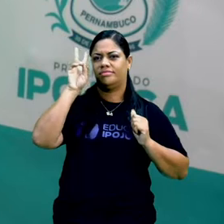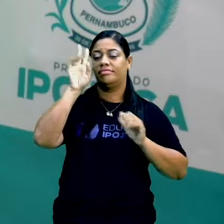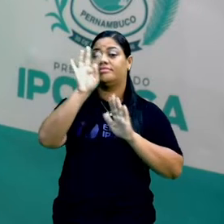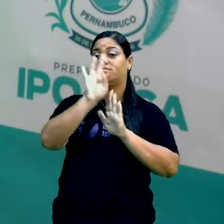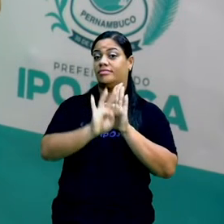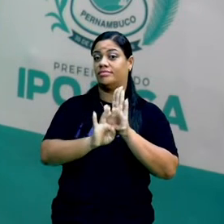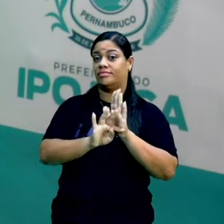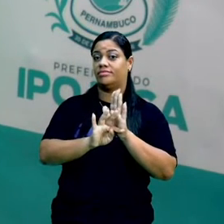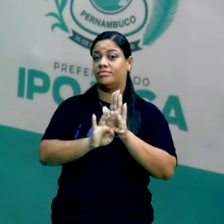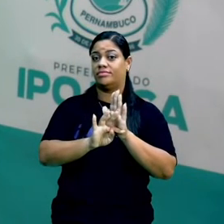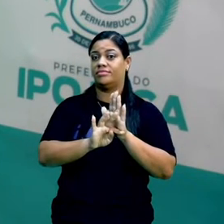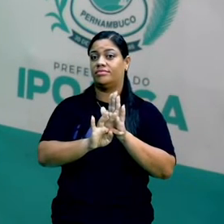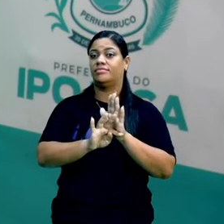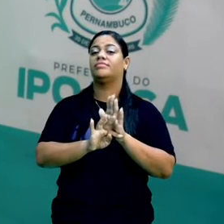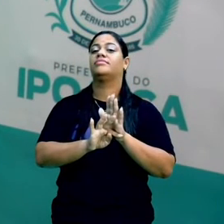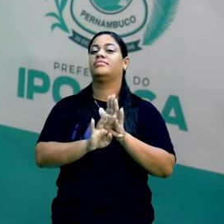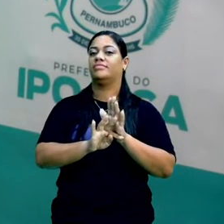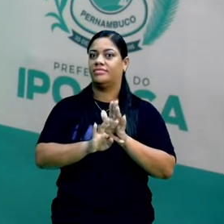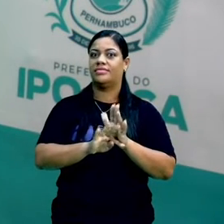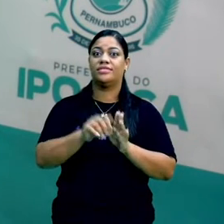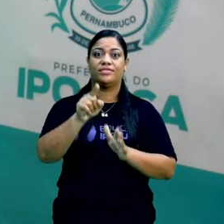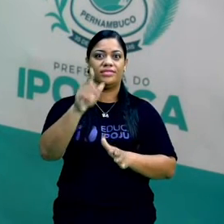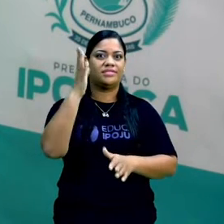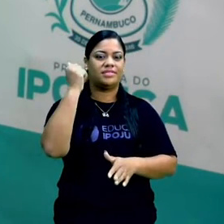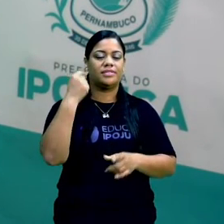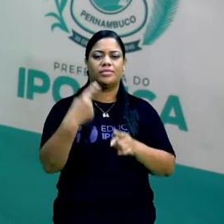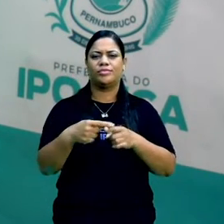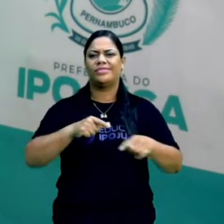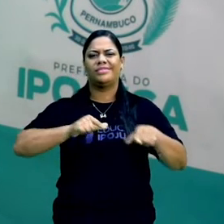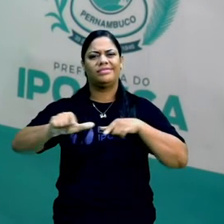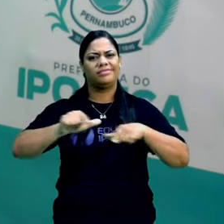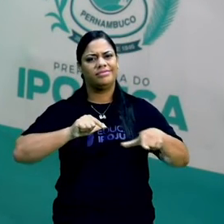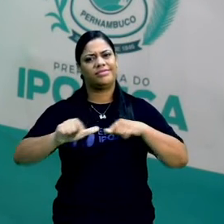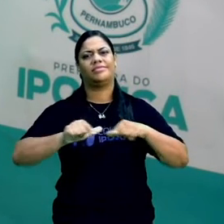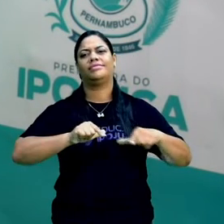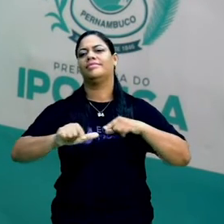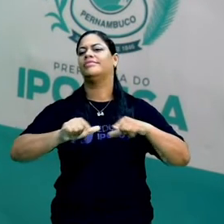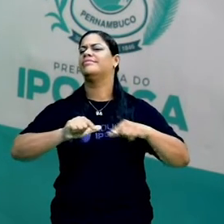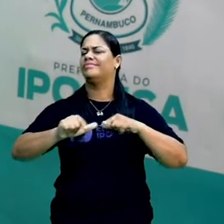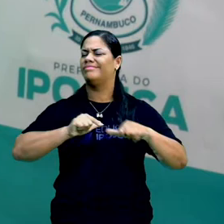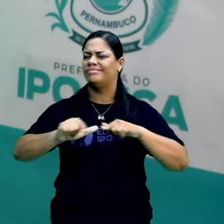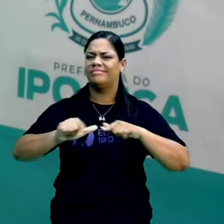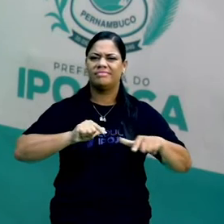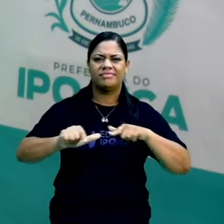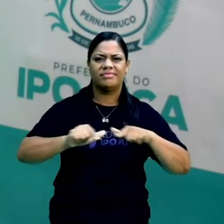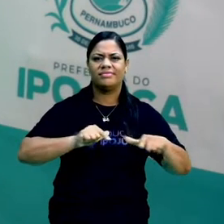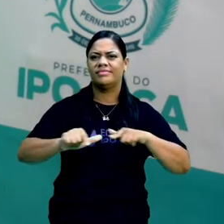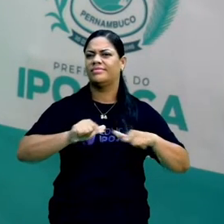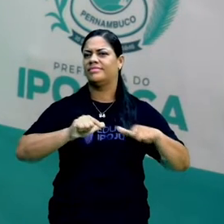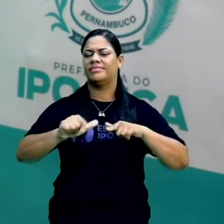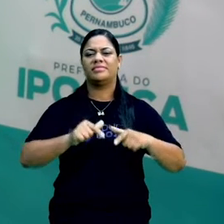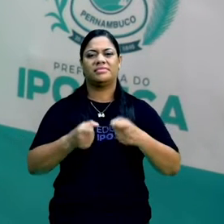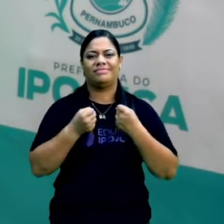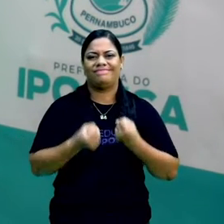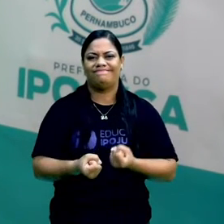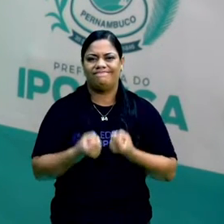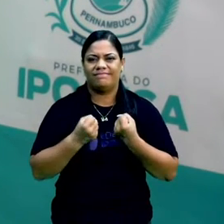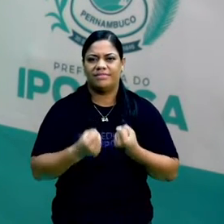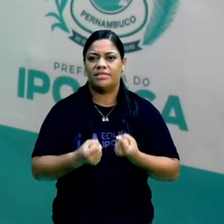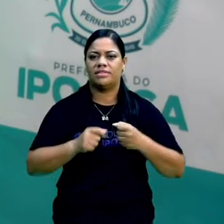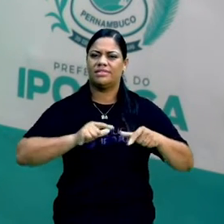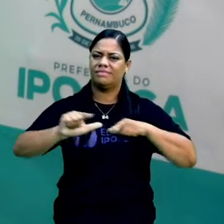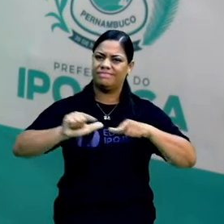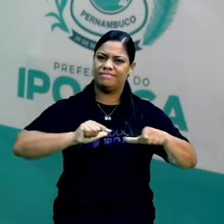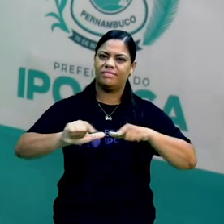texto, isso mesmo, criança, porque ele trabalhava muito, carregava muito peso